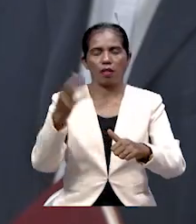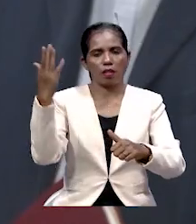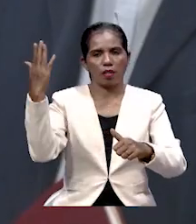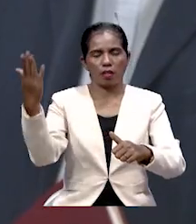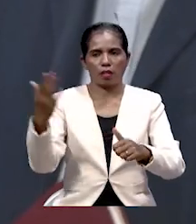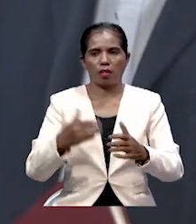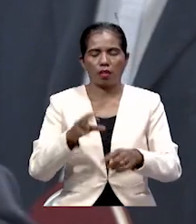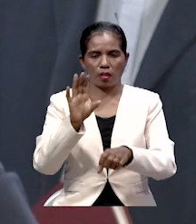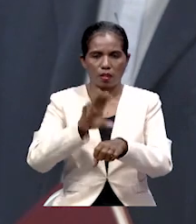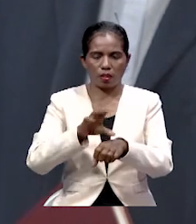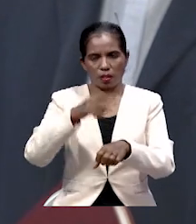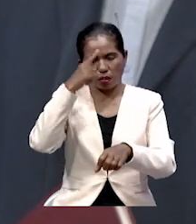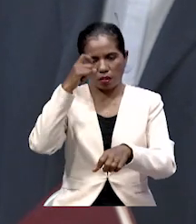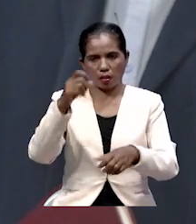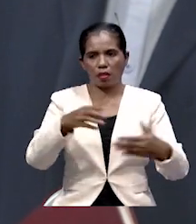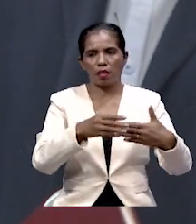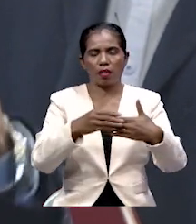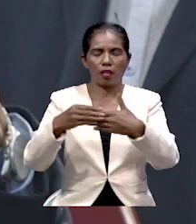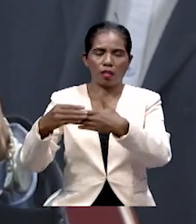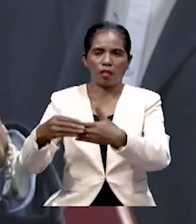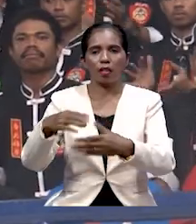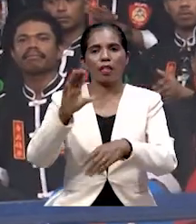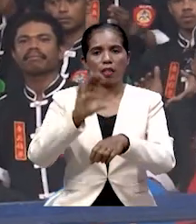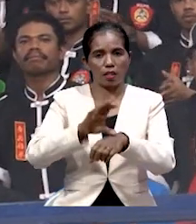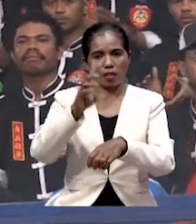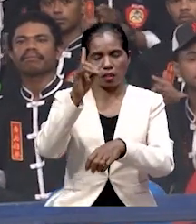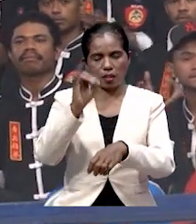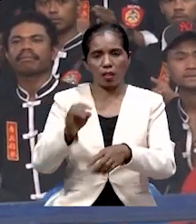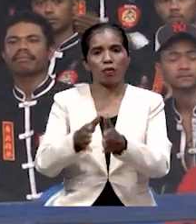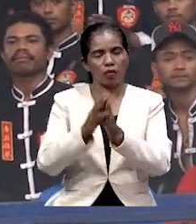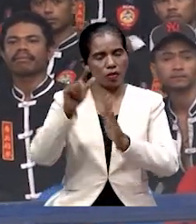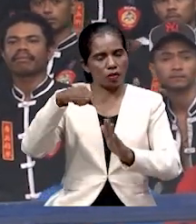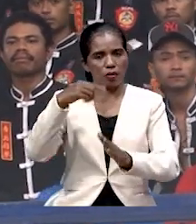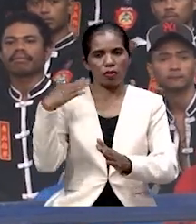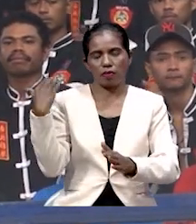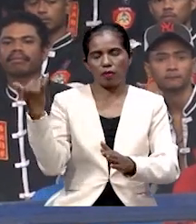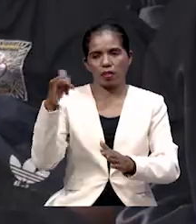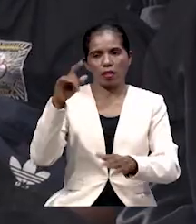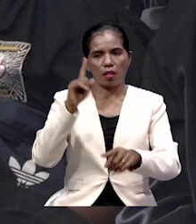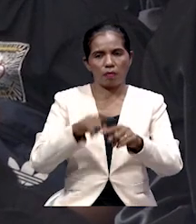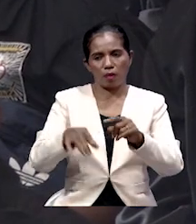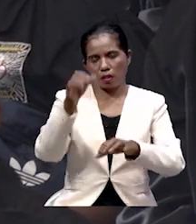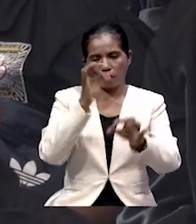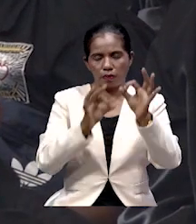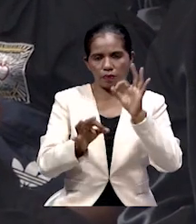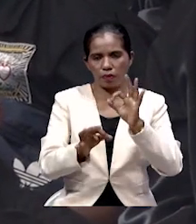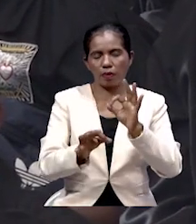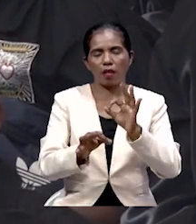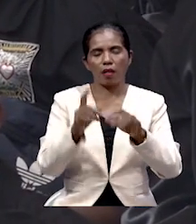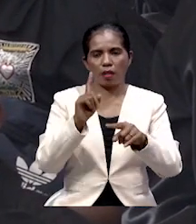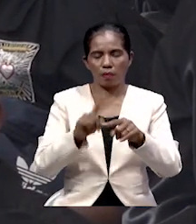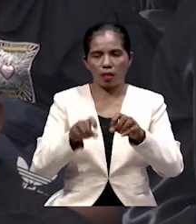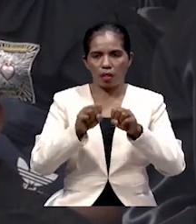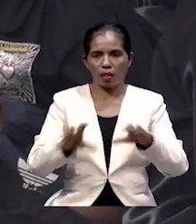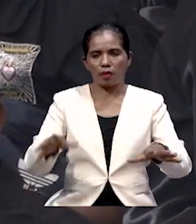creda. Tanbane líder máximo diocese diline, husu ato joven sira labele hala con confianza, nebe governo no uma creda